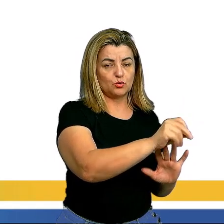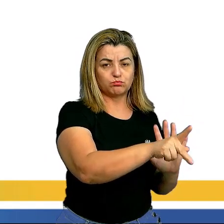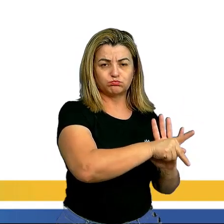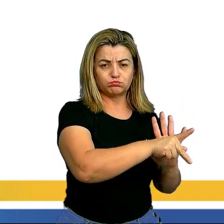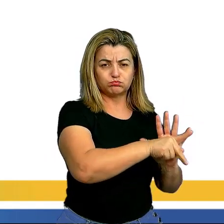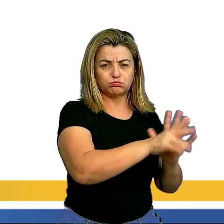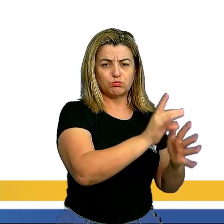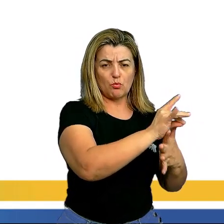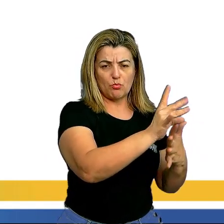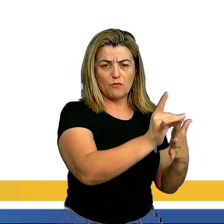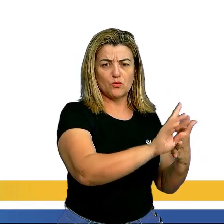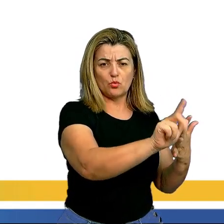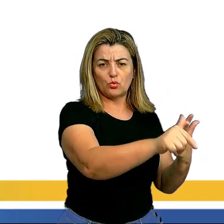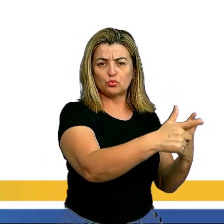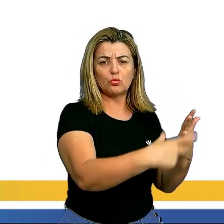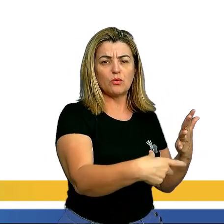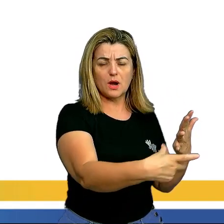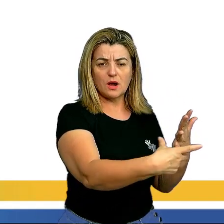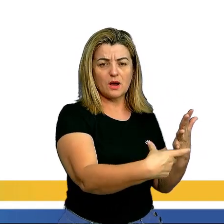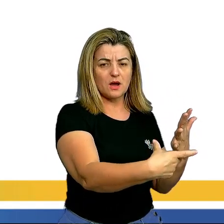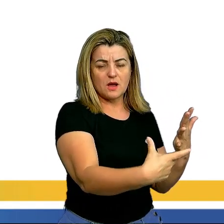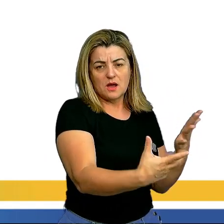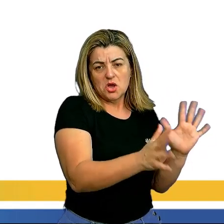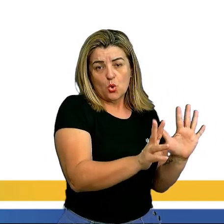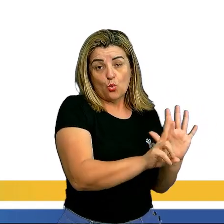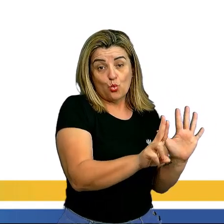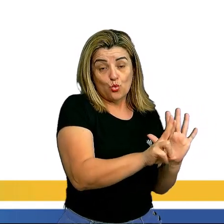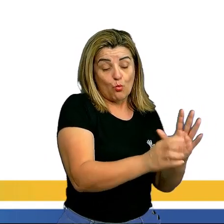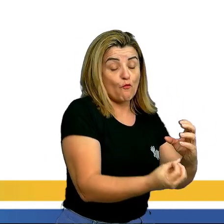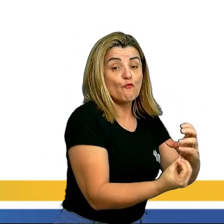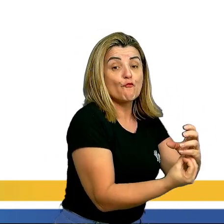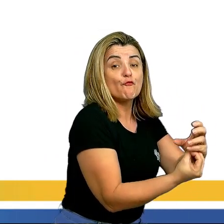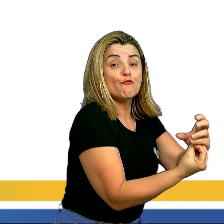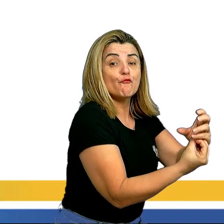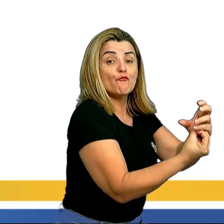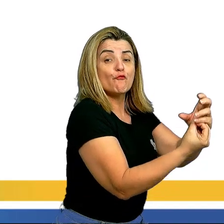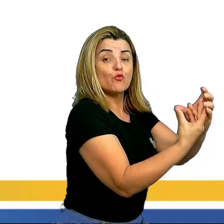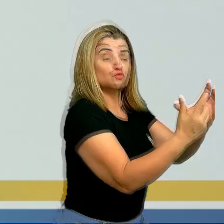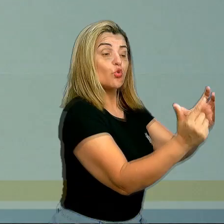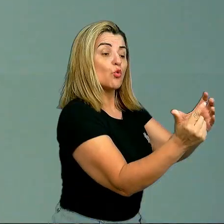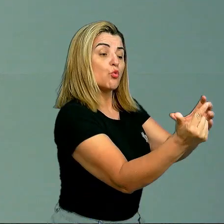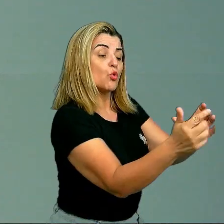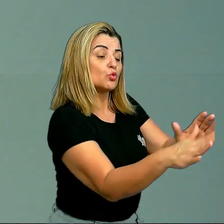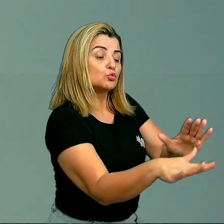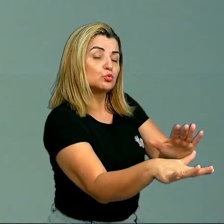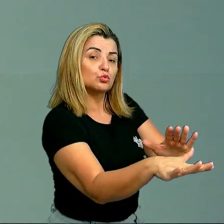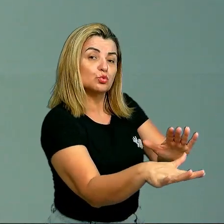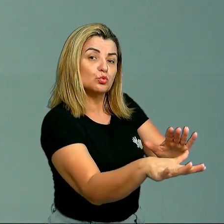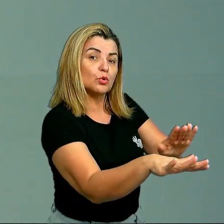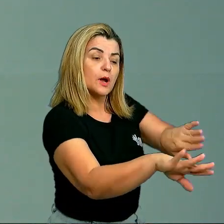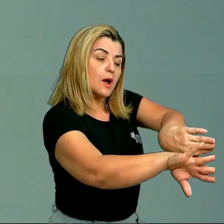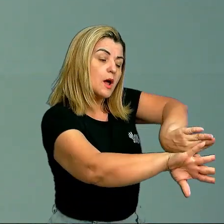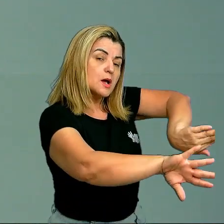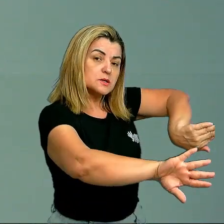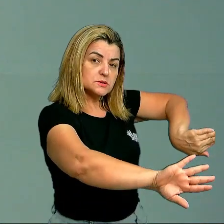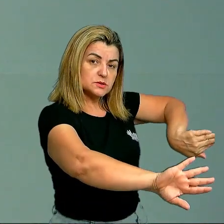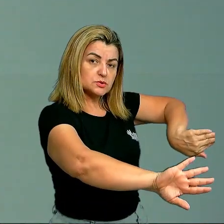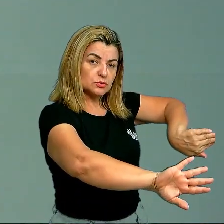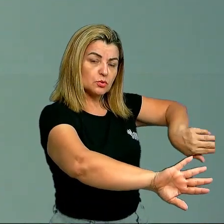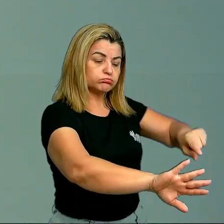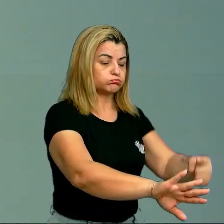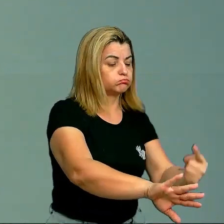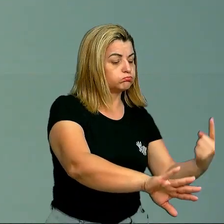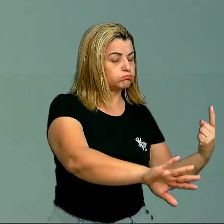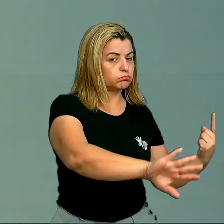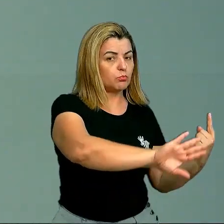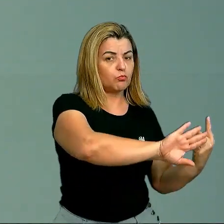para o outro lugar. Como o nome já fala, ela fundou um outro lugar, que ela se isolou ali e teve